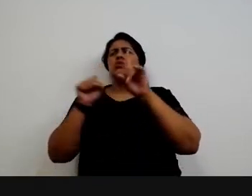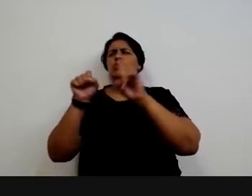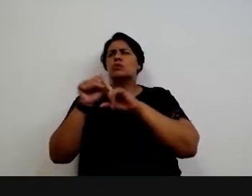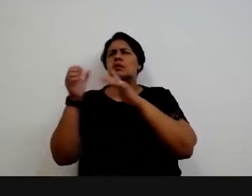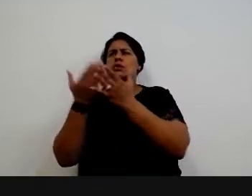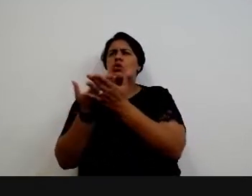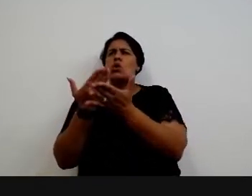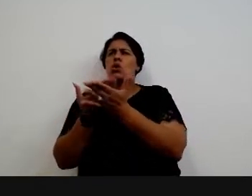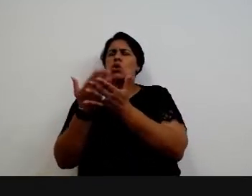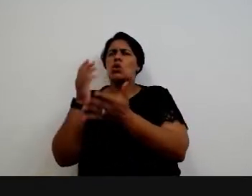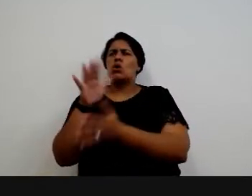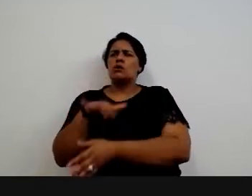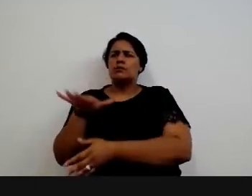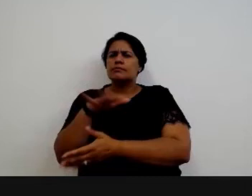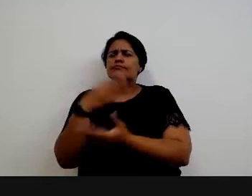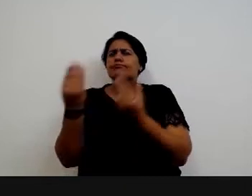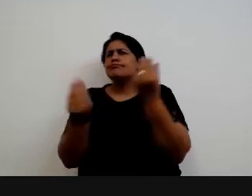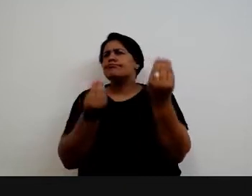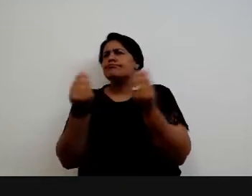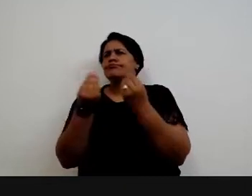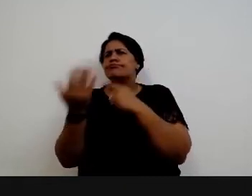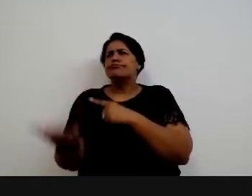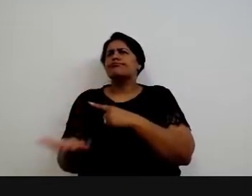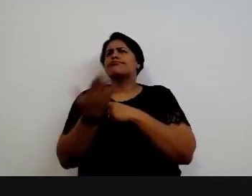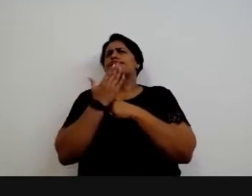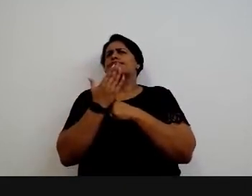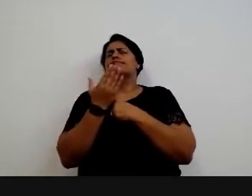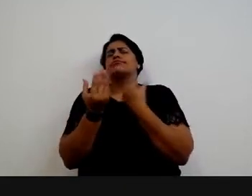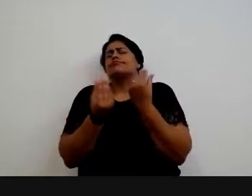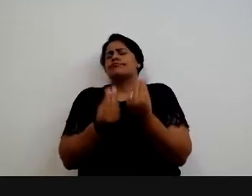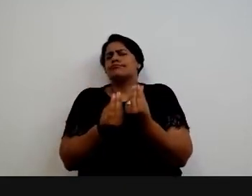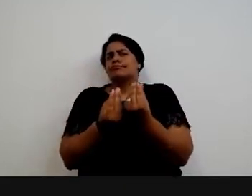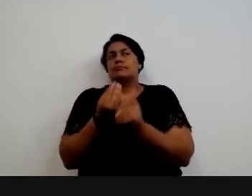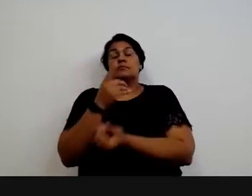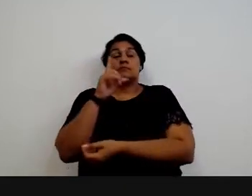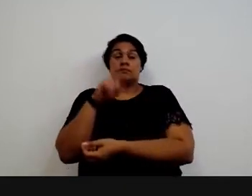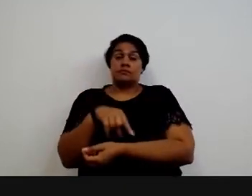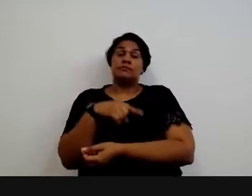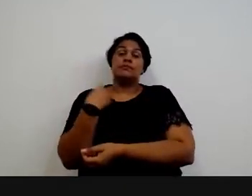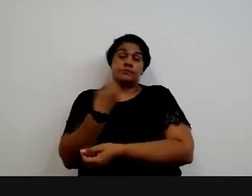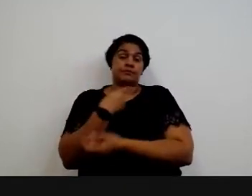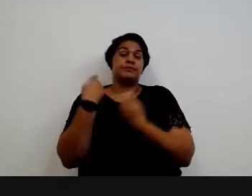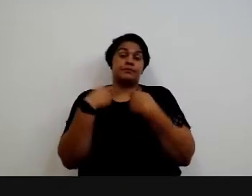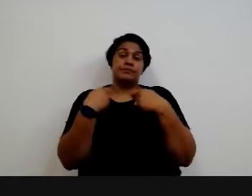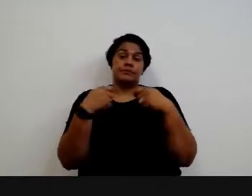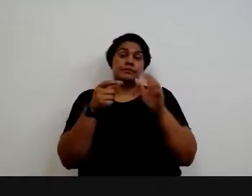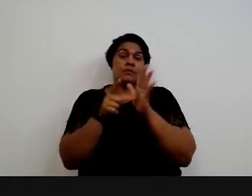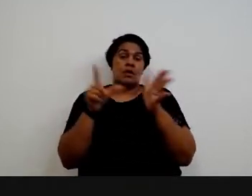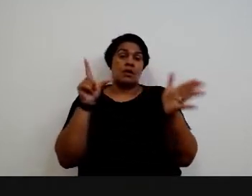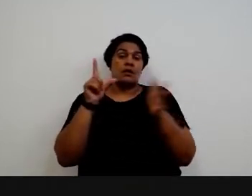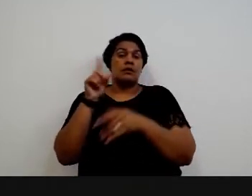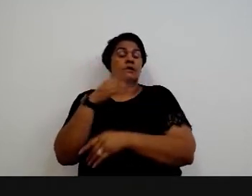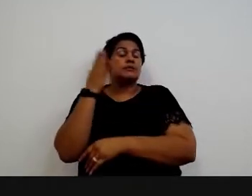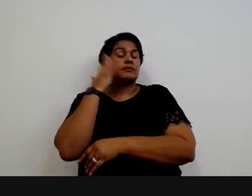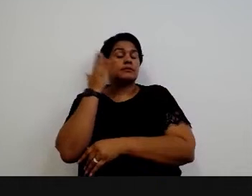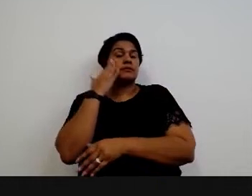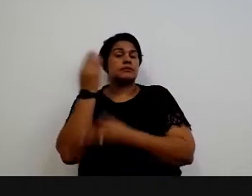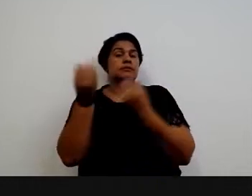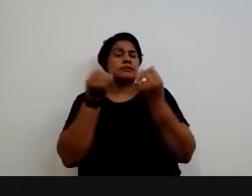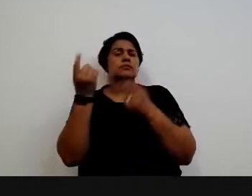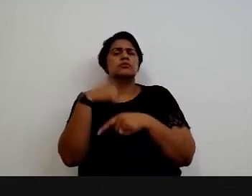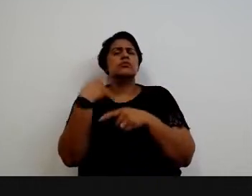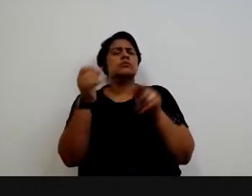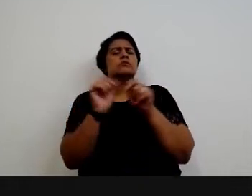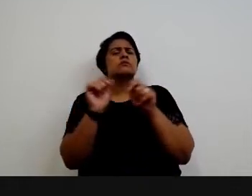escola, do parlamento, para contribuição como jovem, eu acho que a gente precisa, antes de tudo, ver um panorama do